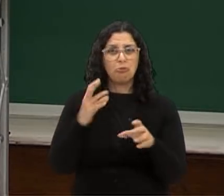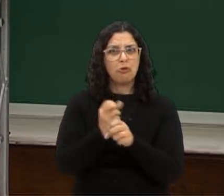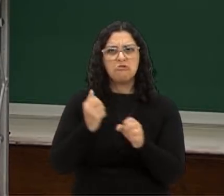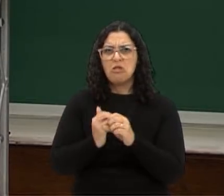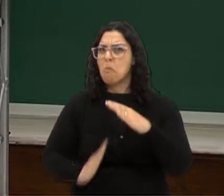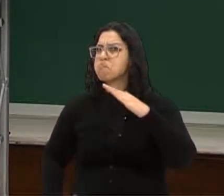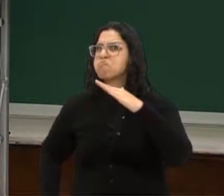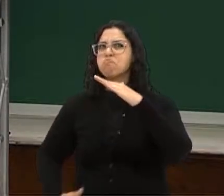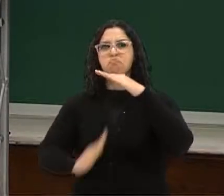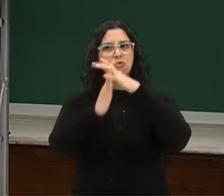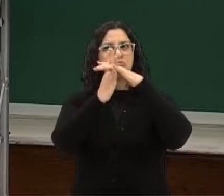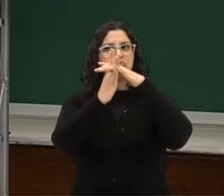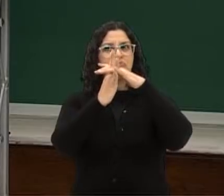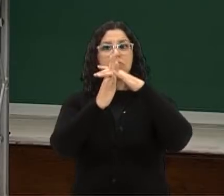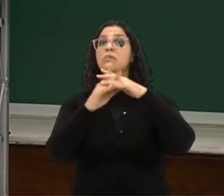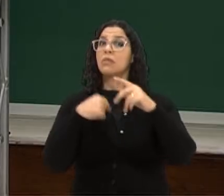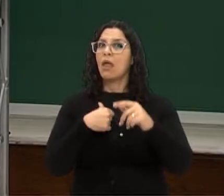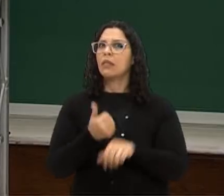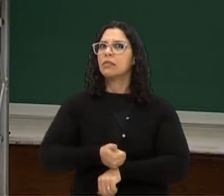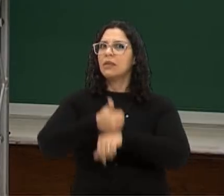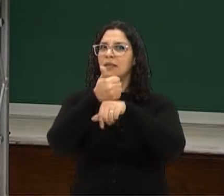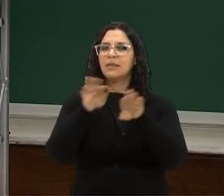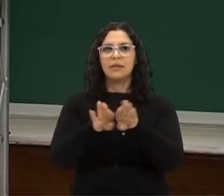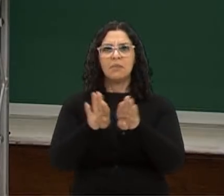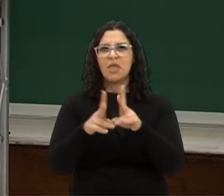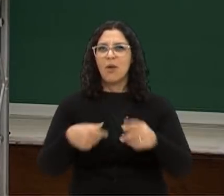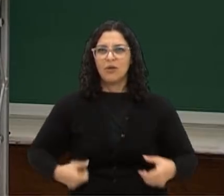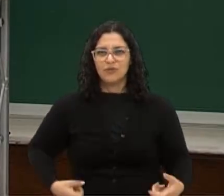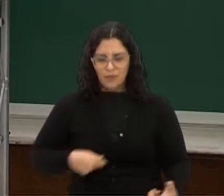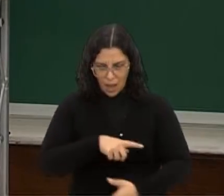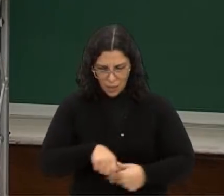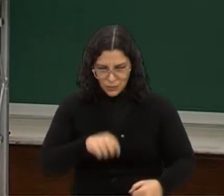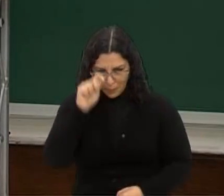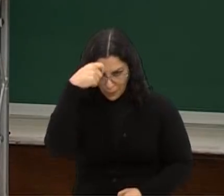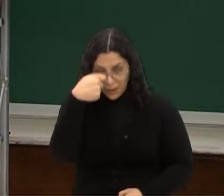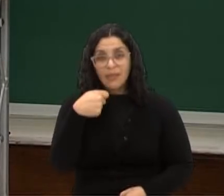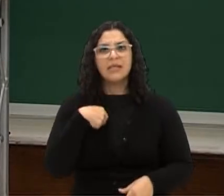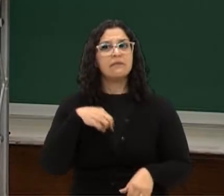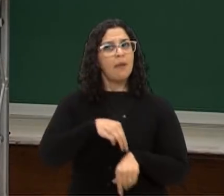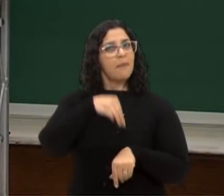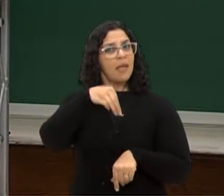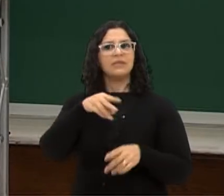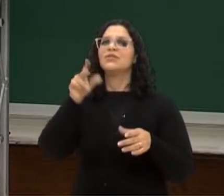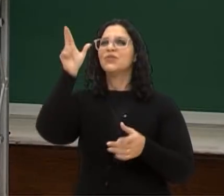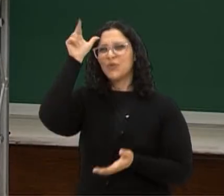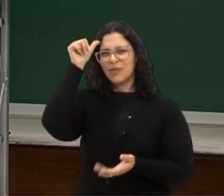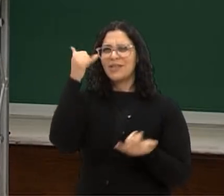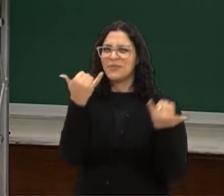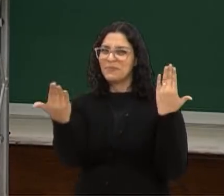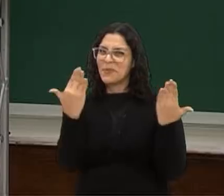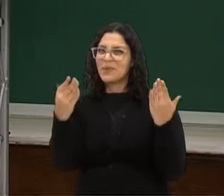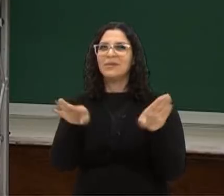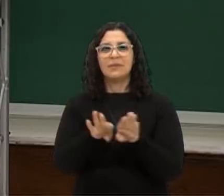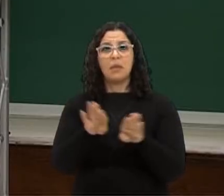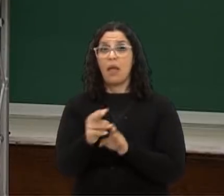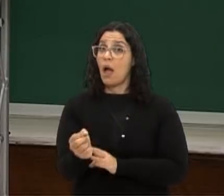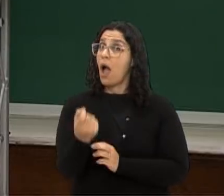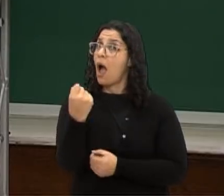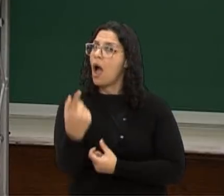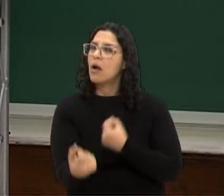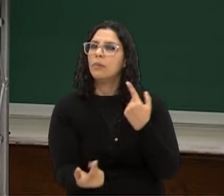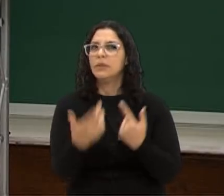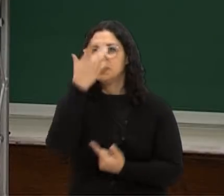última etapa, lá como se fosse uma faixa preta de qualquer arte marcial, ele ganha esse título de grande mestre. Então, é assim, para poucos,